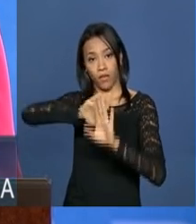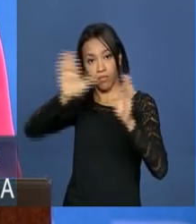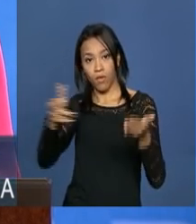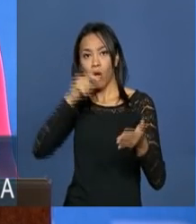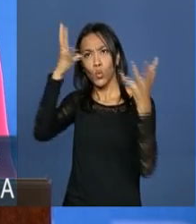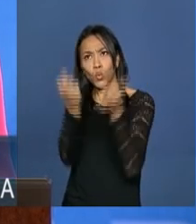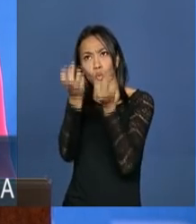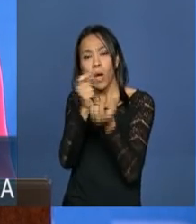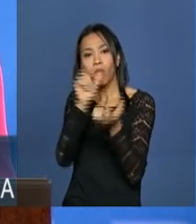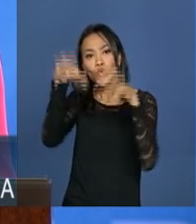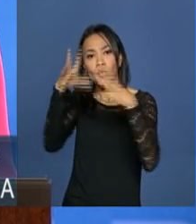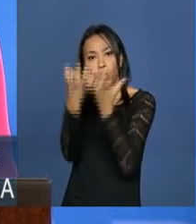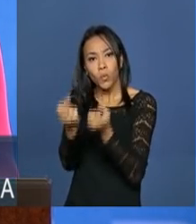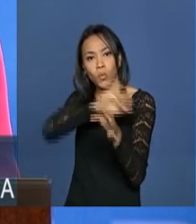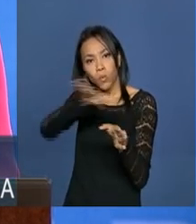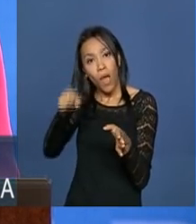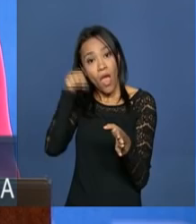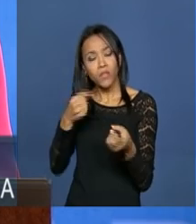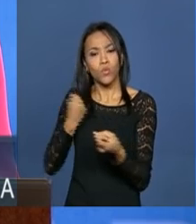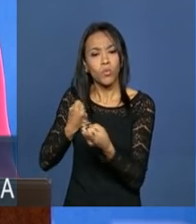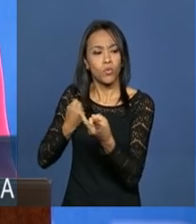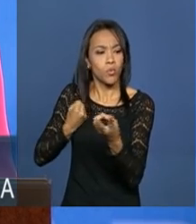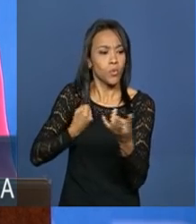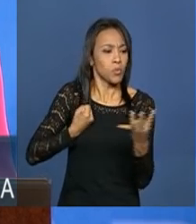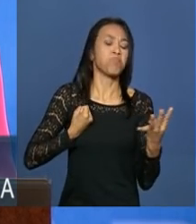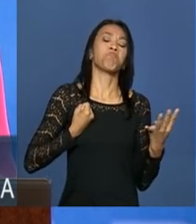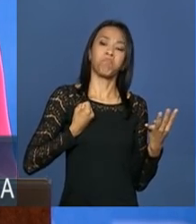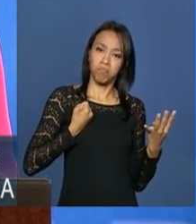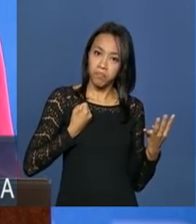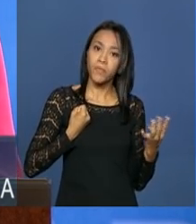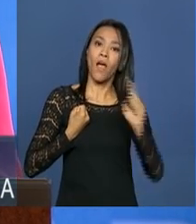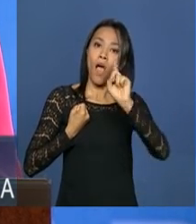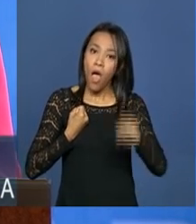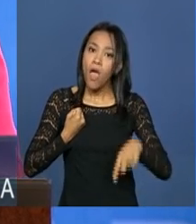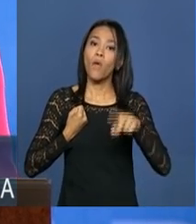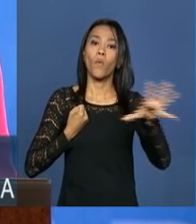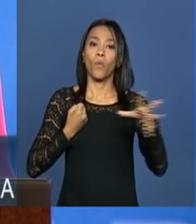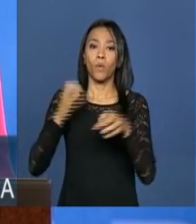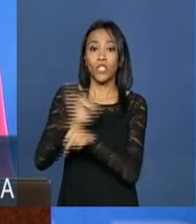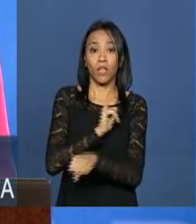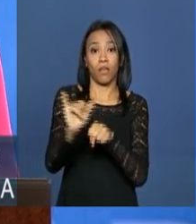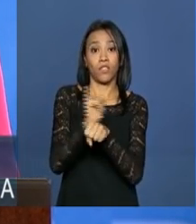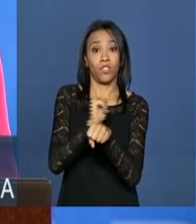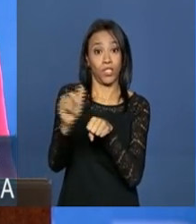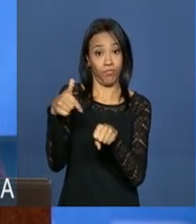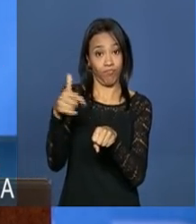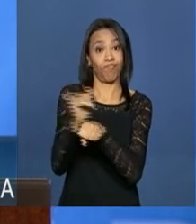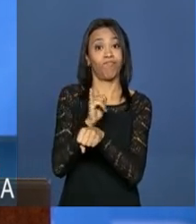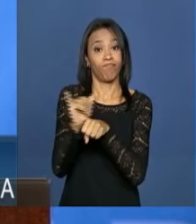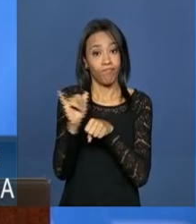nordestino. Esses números fazem parte de toda uma estratégia, uma estratégia que